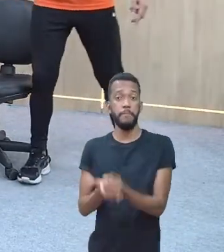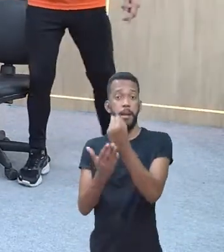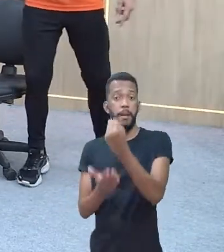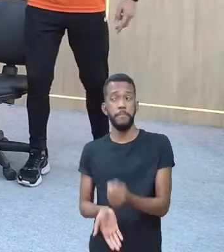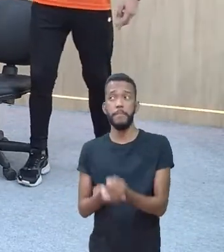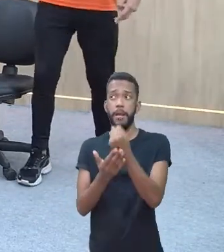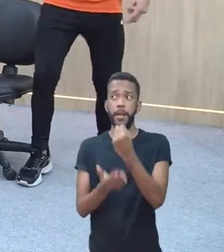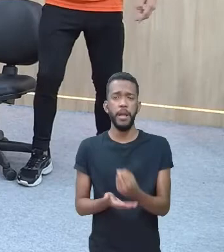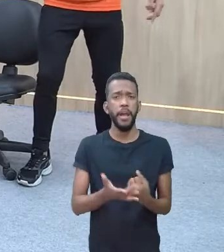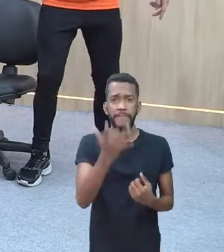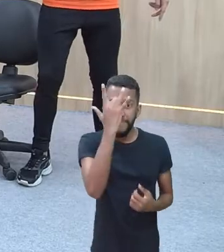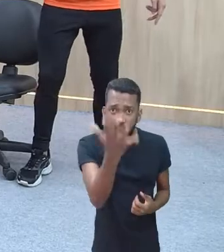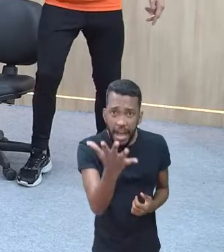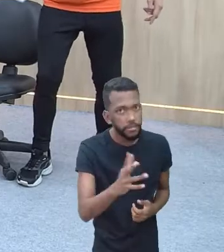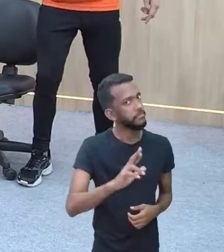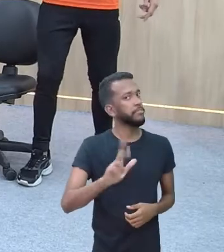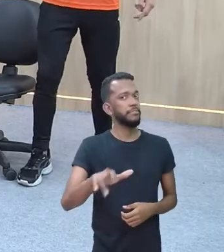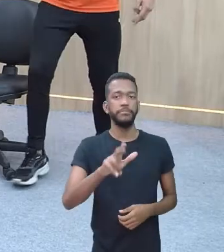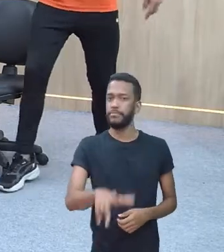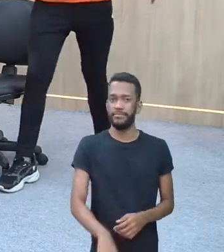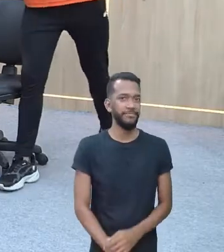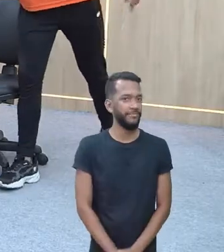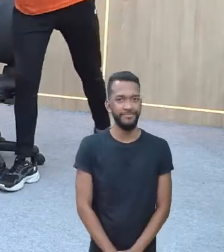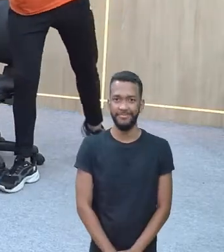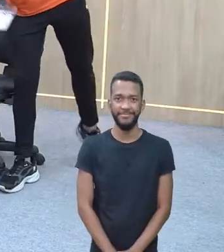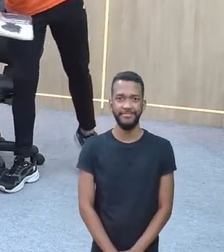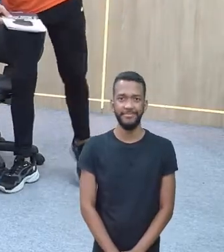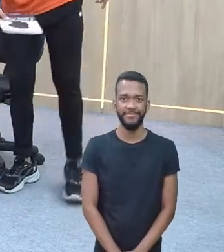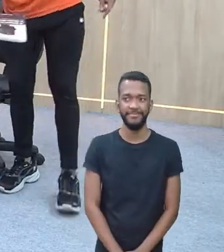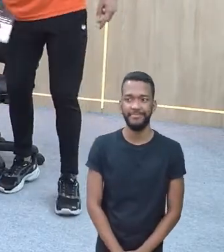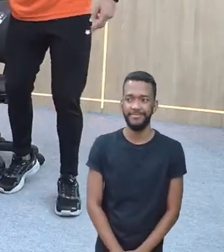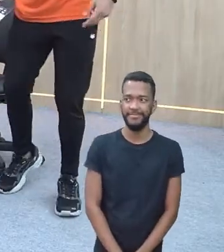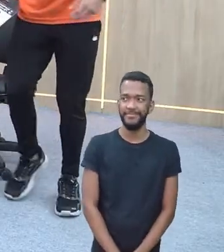Não é fácil não, viu? Ui!